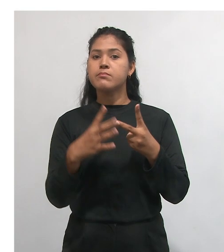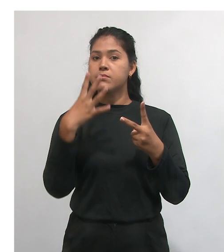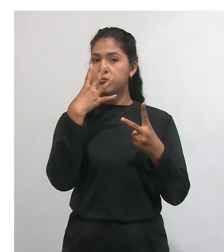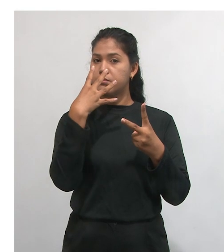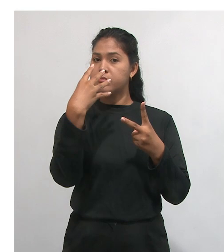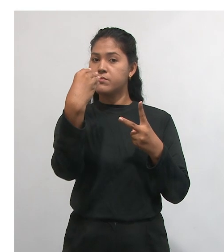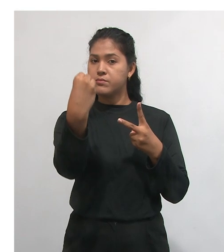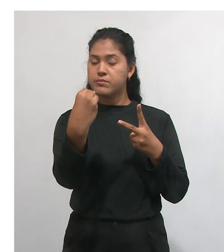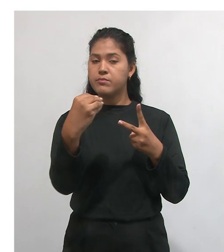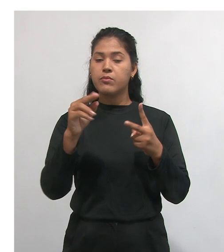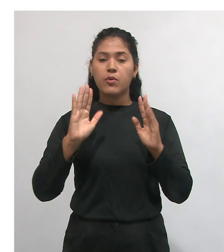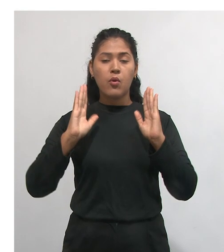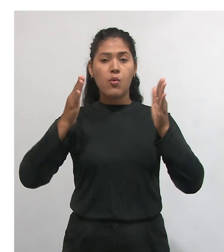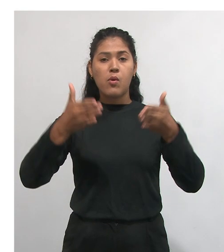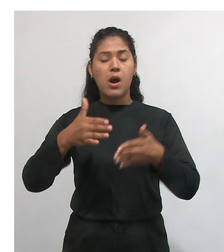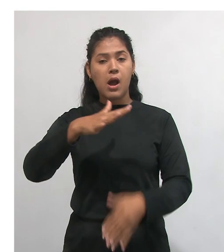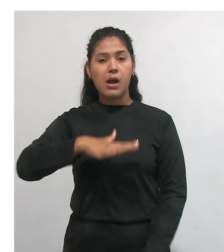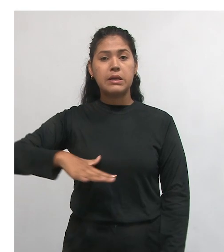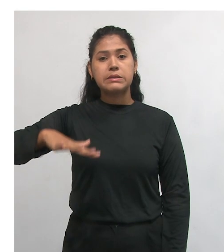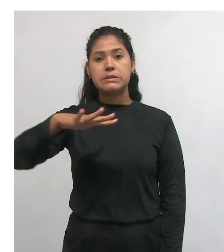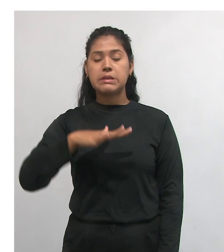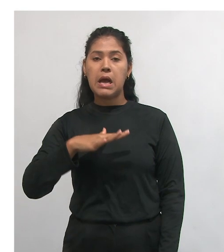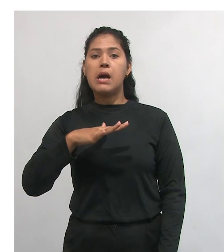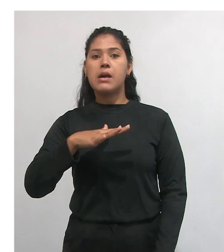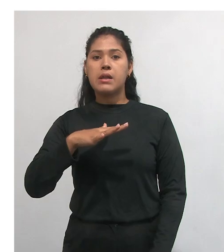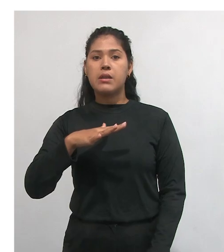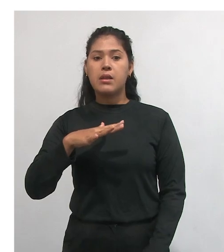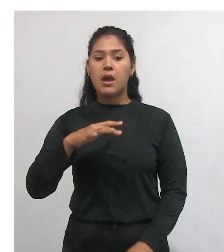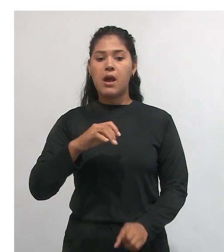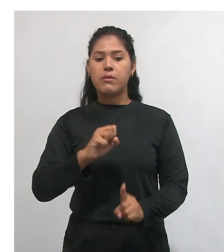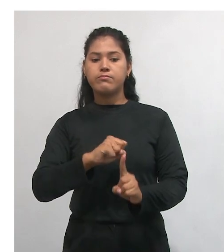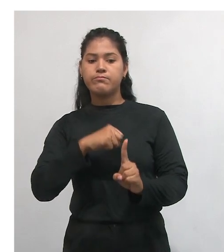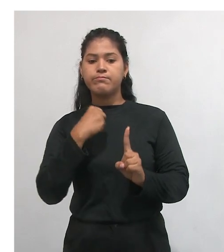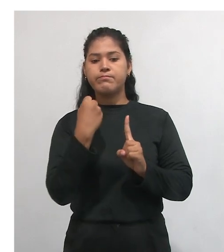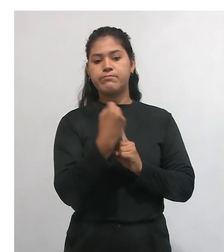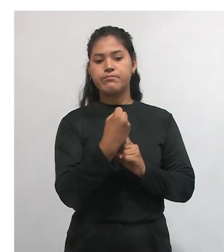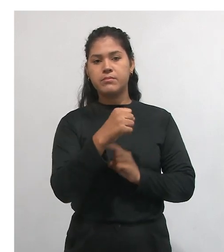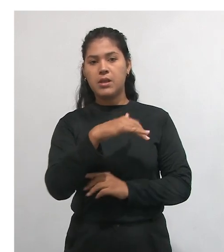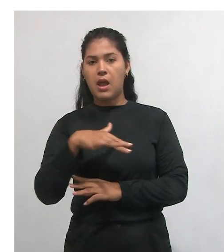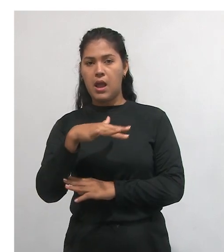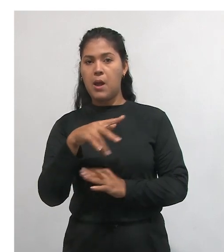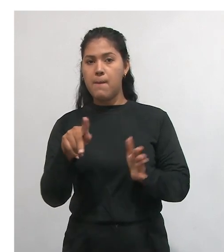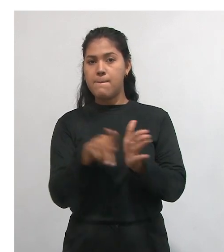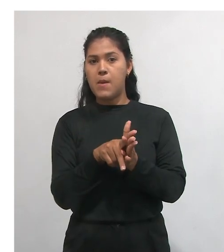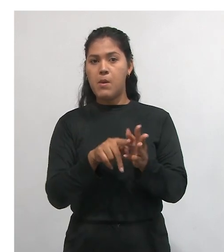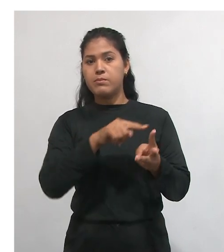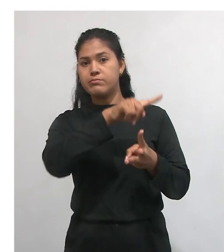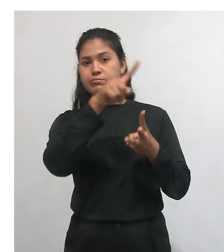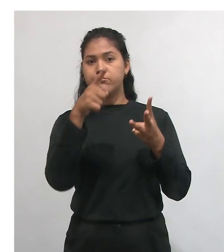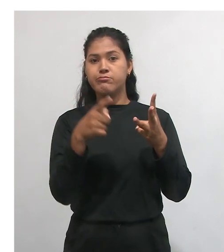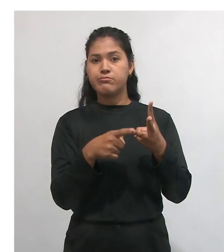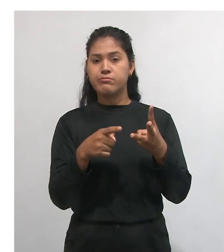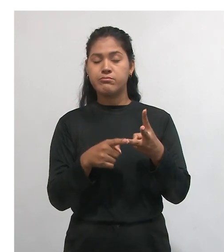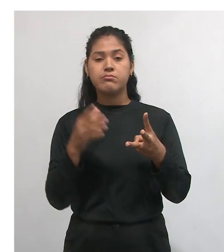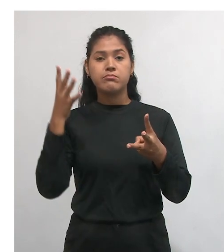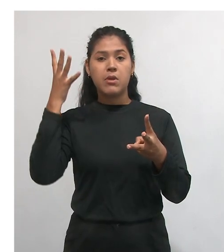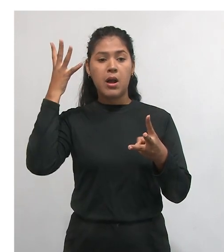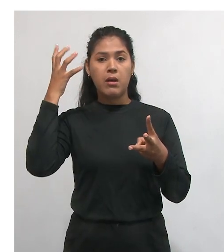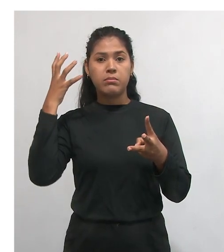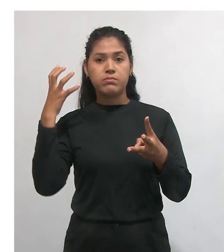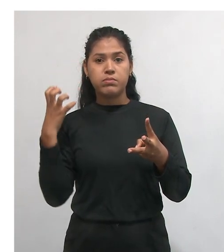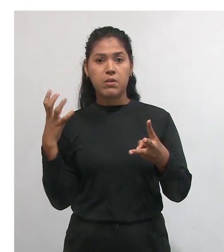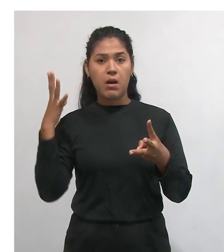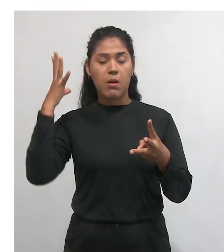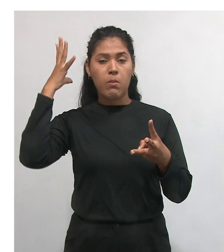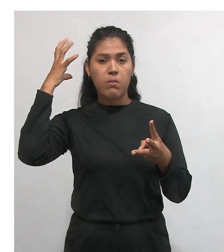propriedade como garantidora do contrato social, e Rousseau, que é um filósofo mais recente,